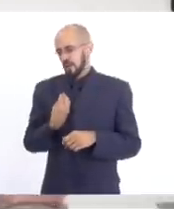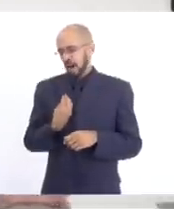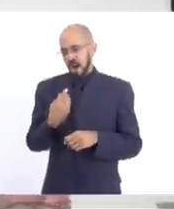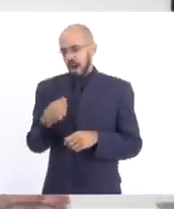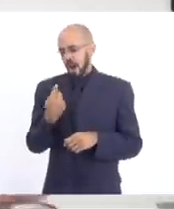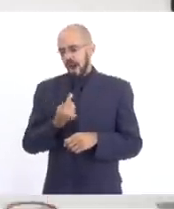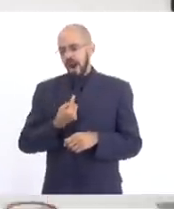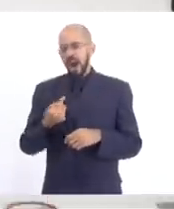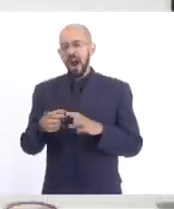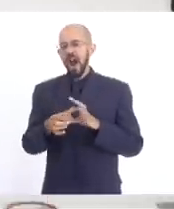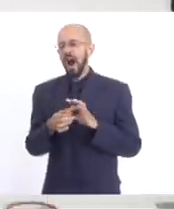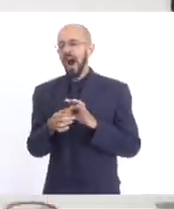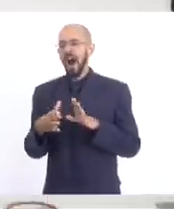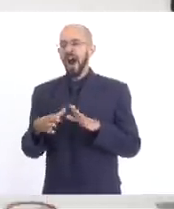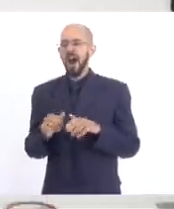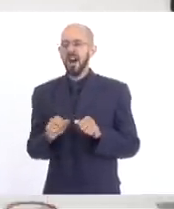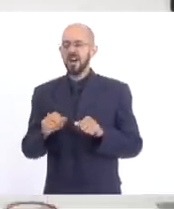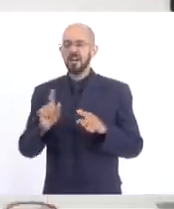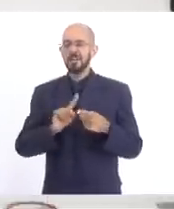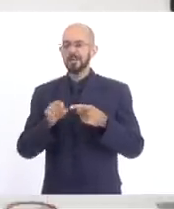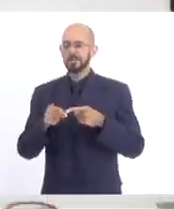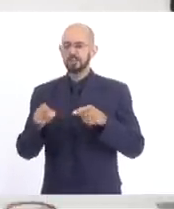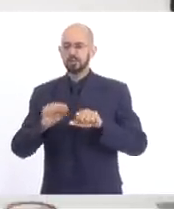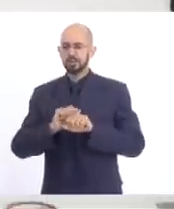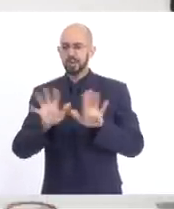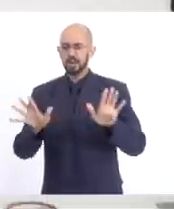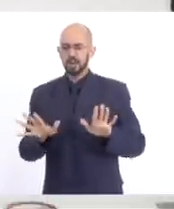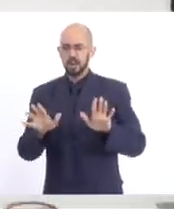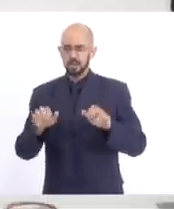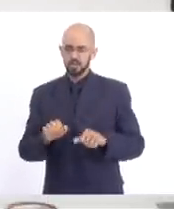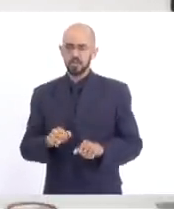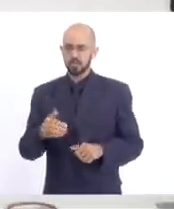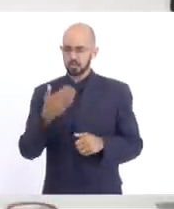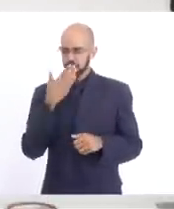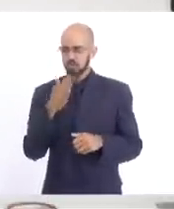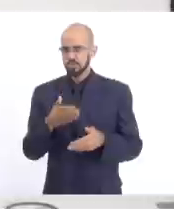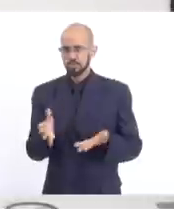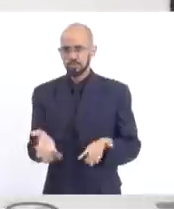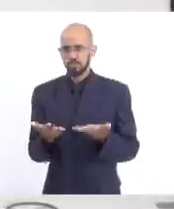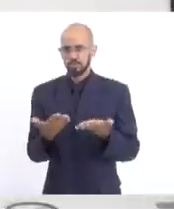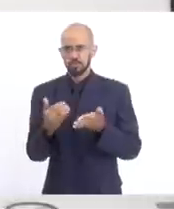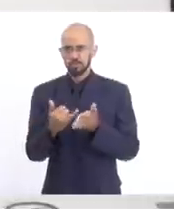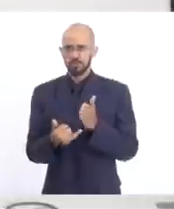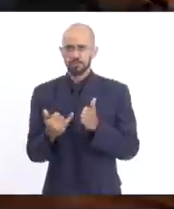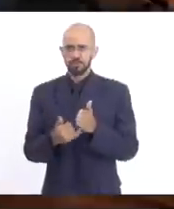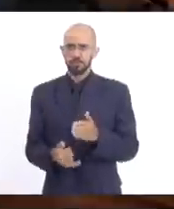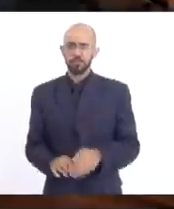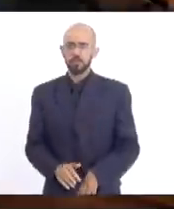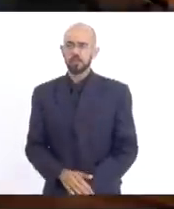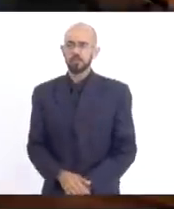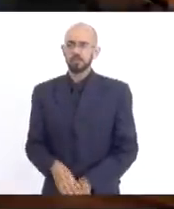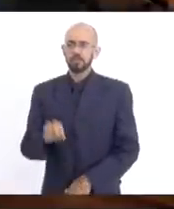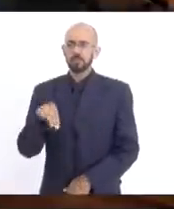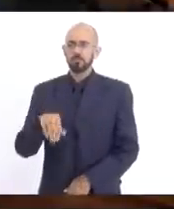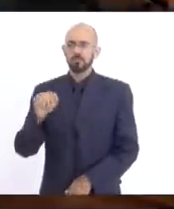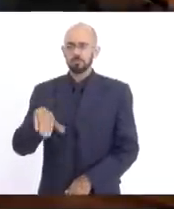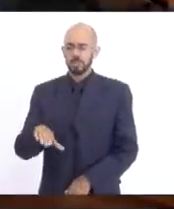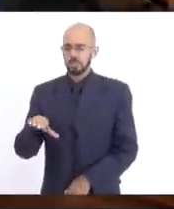abertos, porque okay. O objetivo é dar transparência a esse tipo de incentivos. Obrigado, Nelson. Deputado Mink, 1 minuto e